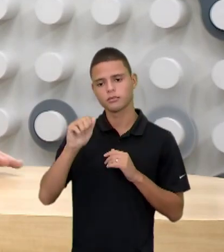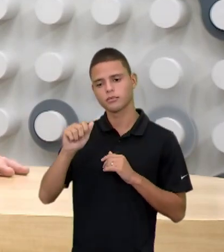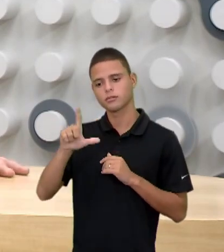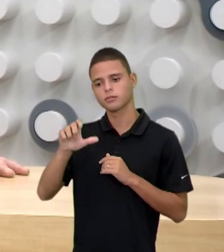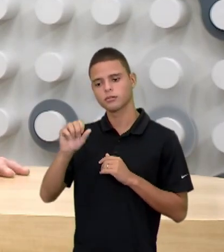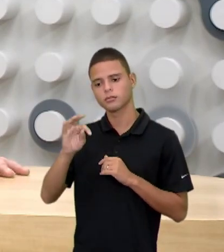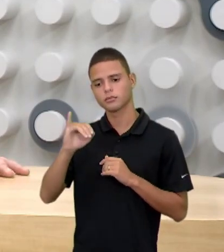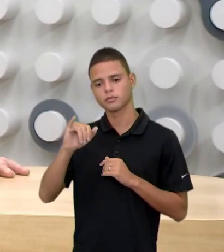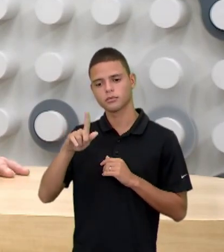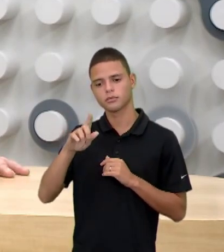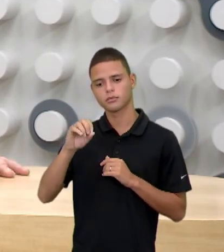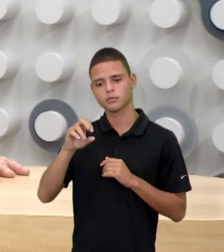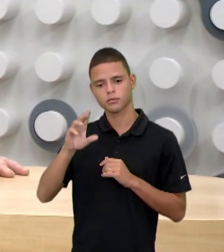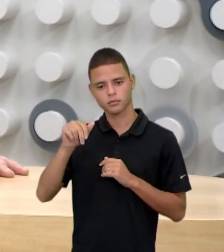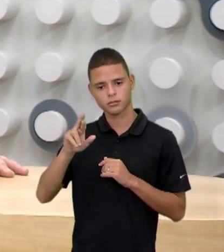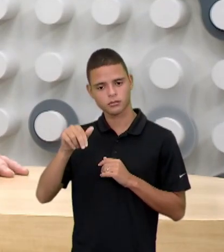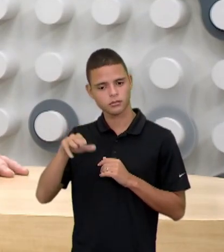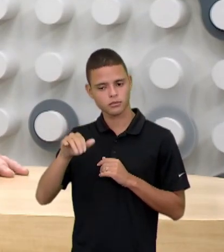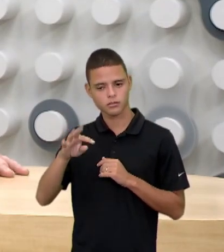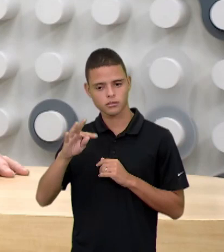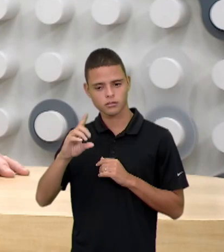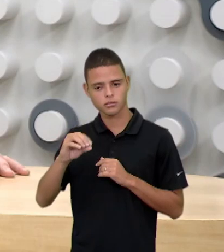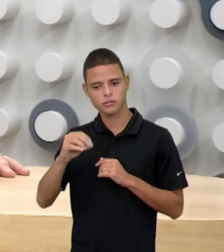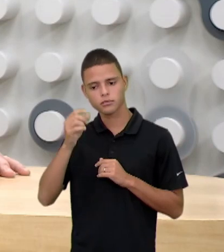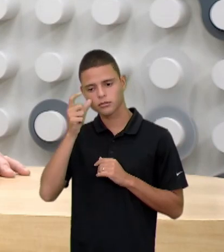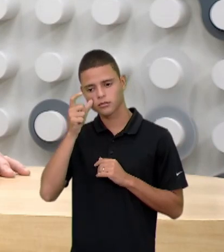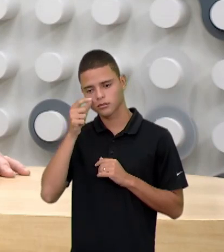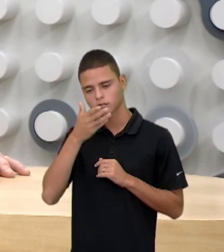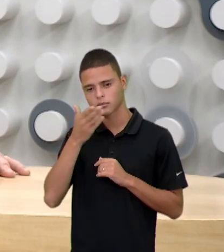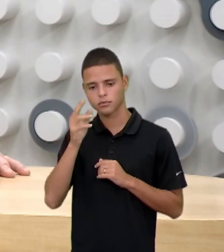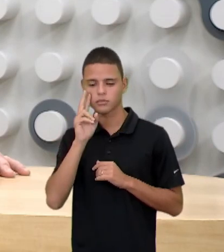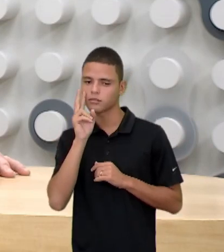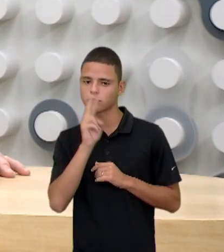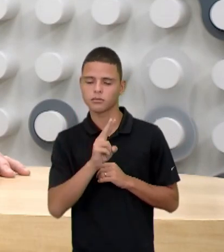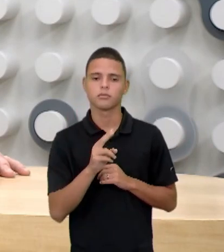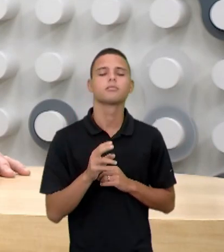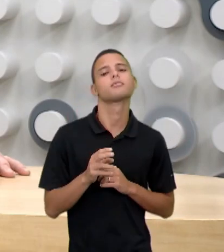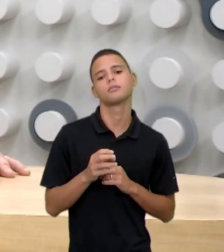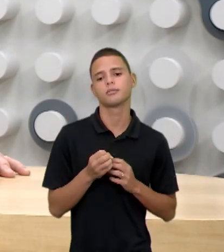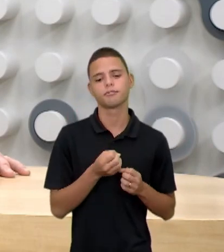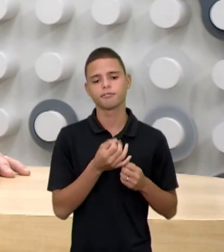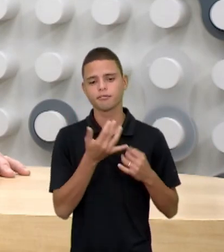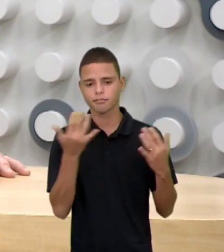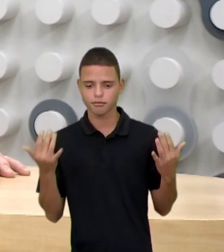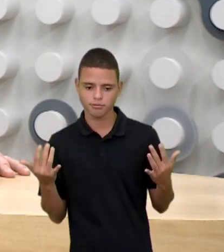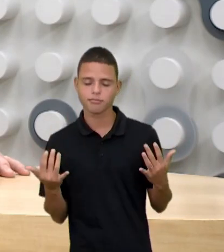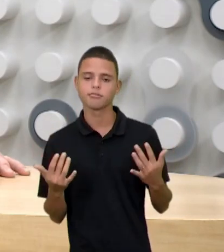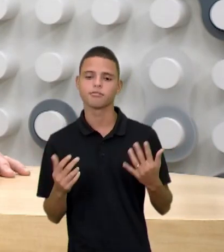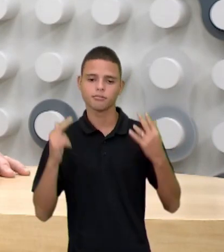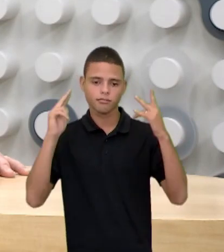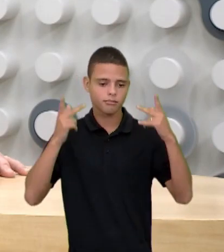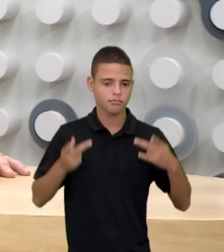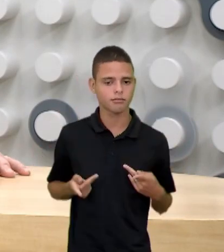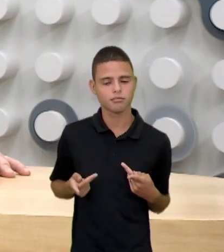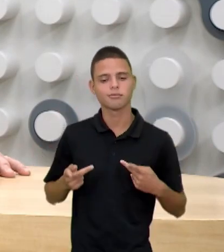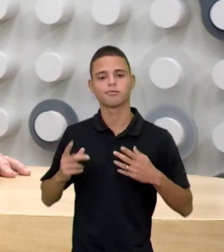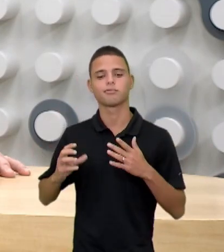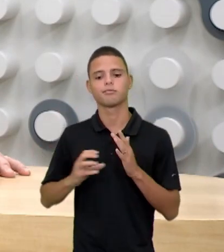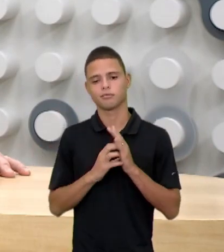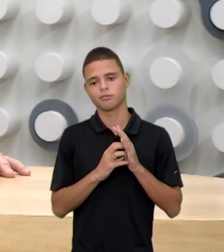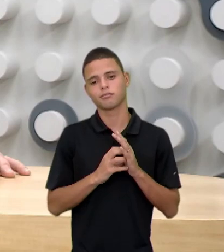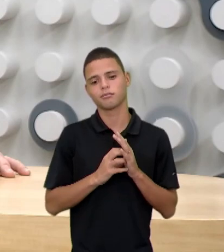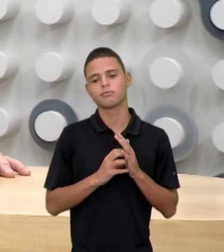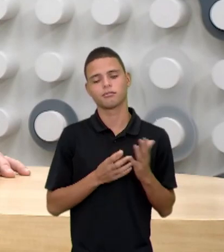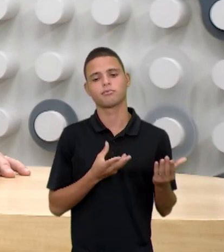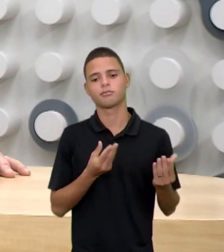plastiglomerado, que é interessante até vocês verem, porque para vocês verem o quanto o ser humano interfere. E a gente vê, né? Muitas vezes você